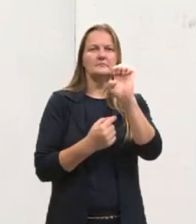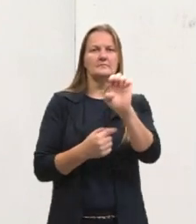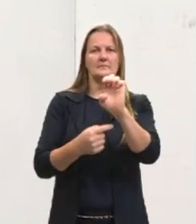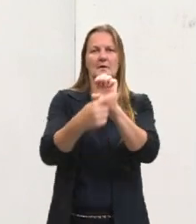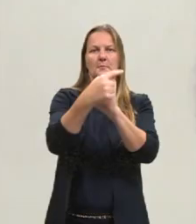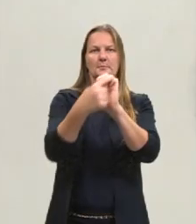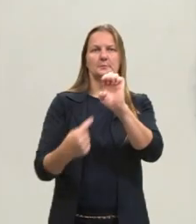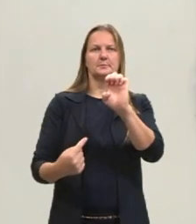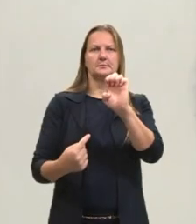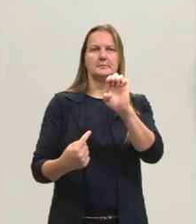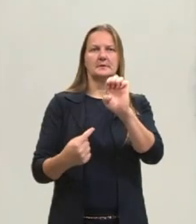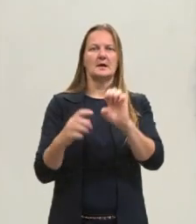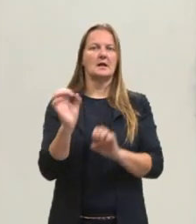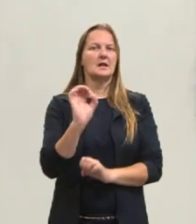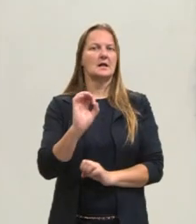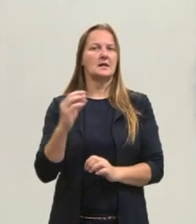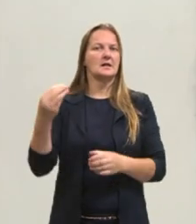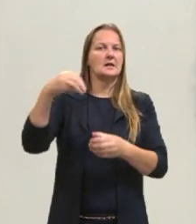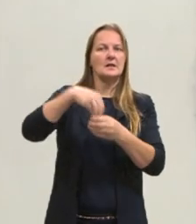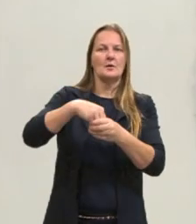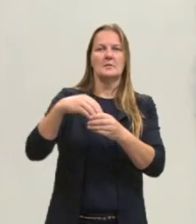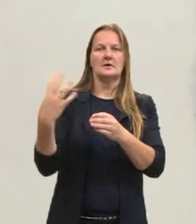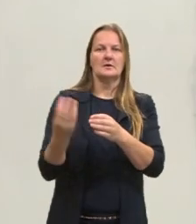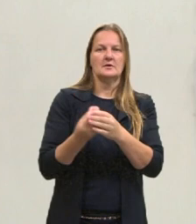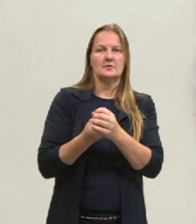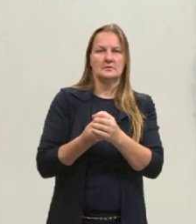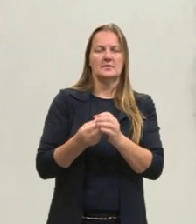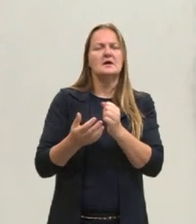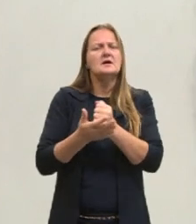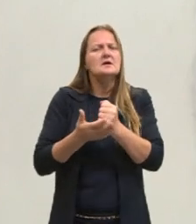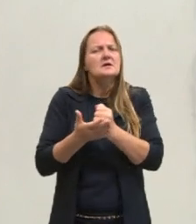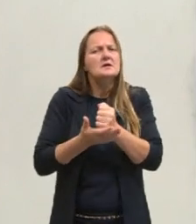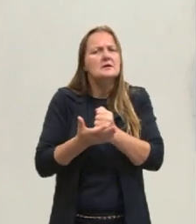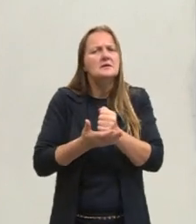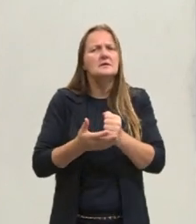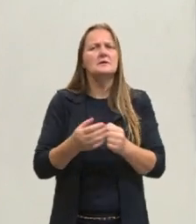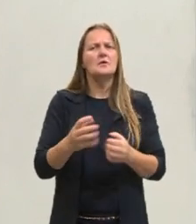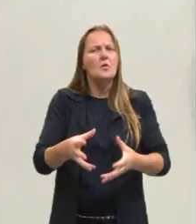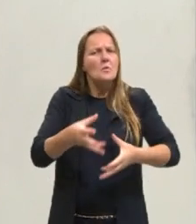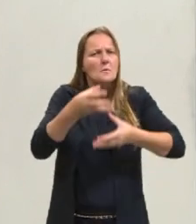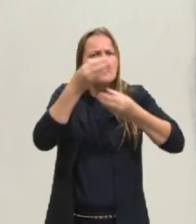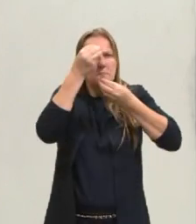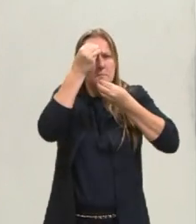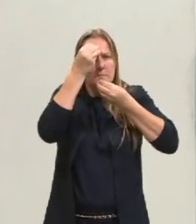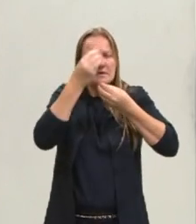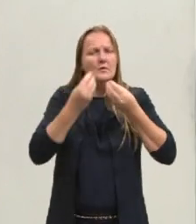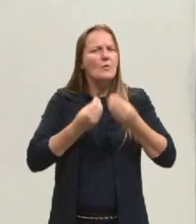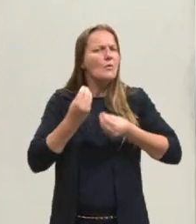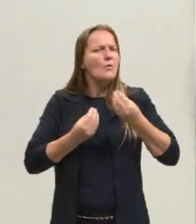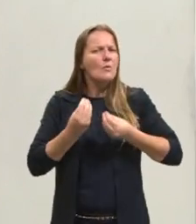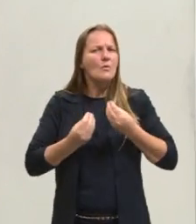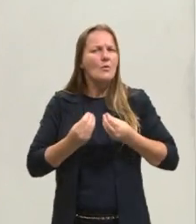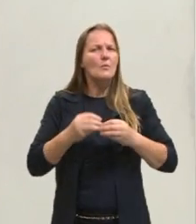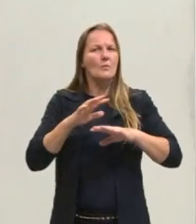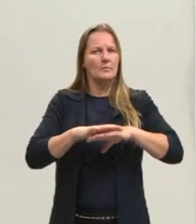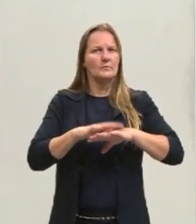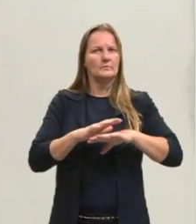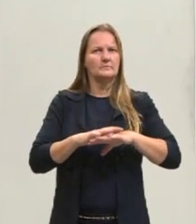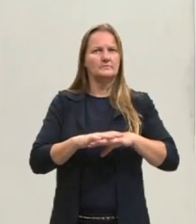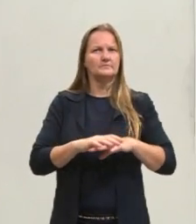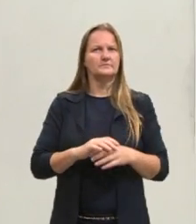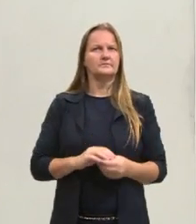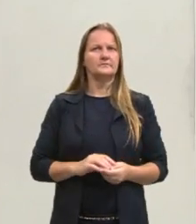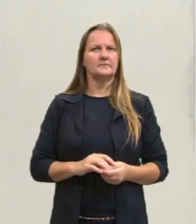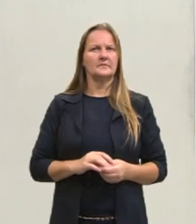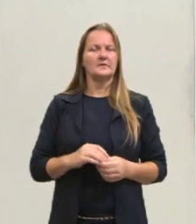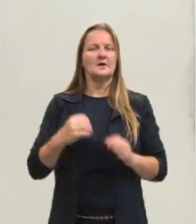E isso aqui é um exemplo bem básico para que vocês, então, comecem a se apropriar de algumas coisas da matemática, assim, principalmente